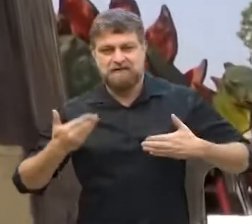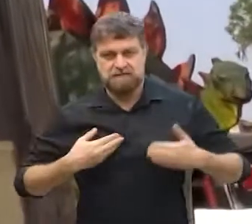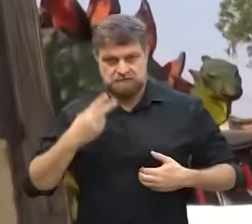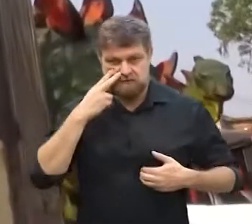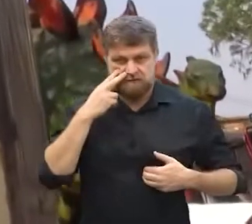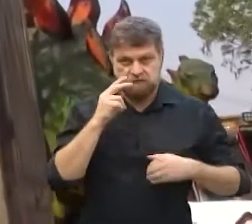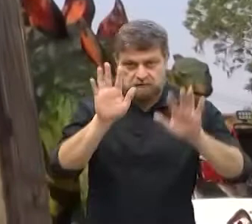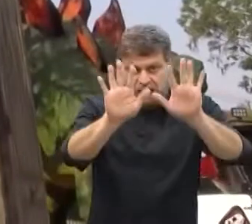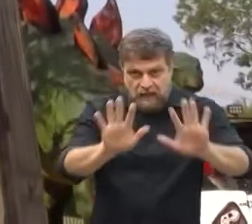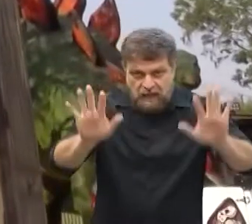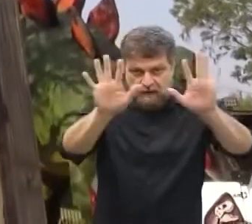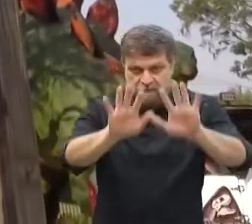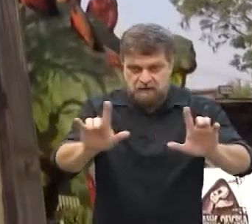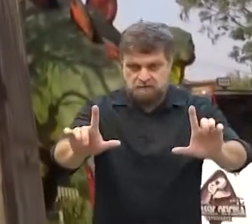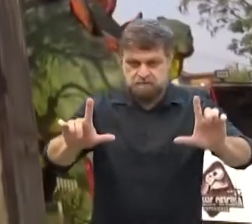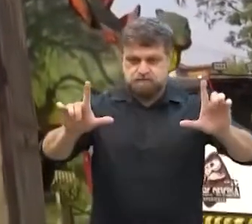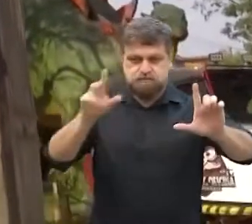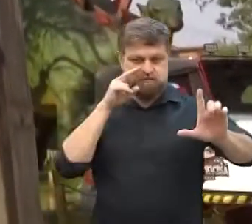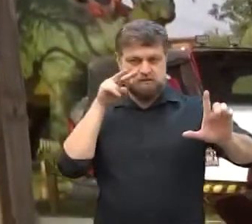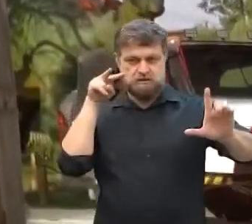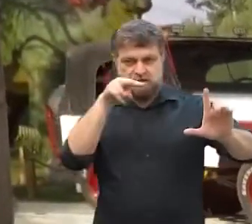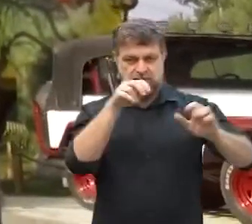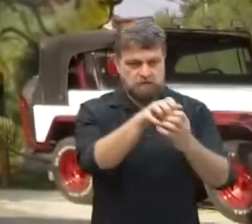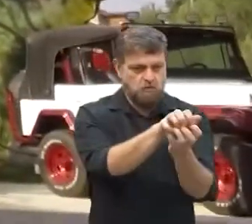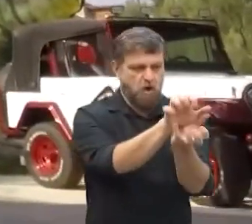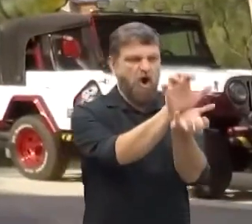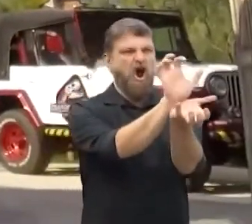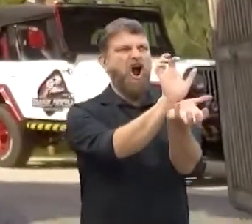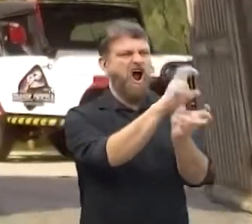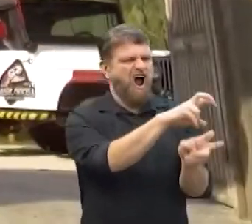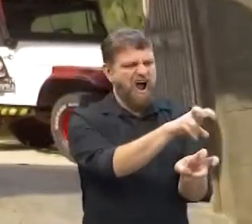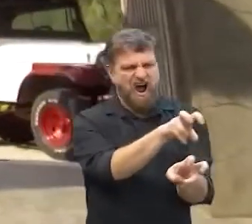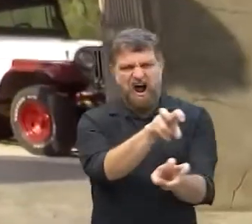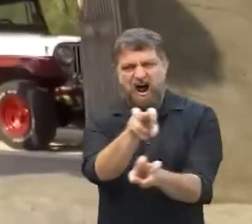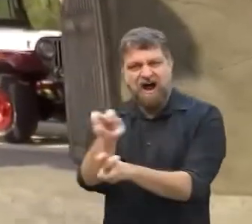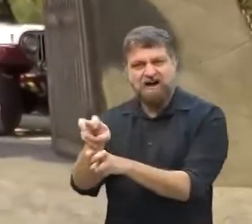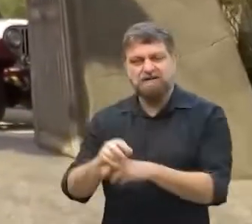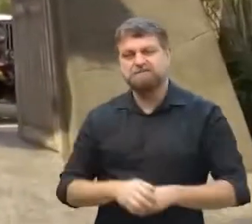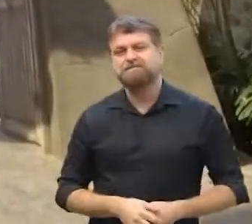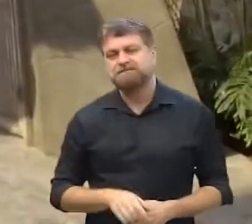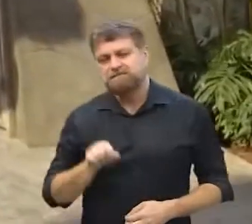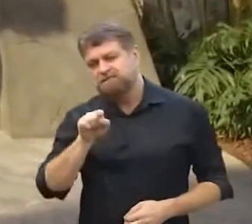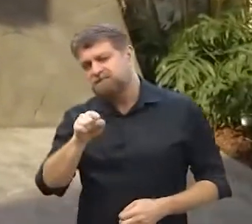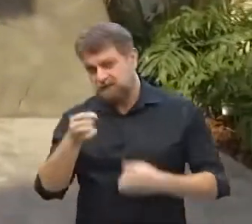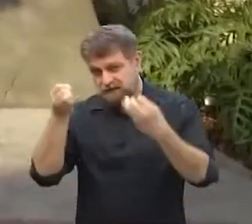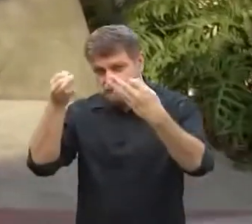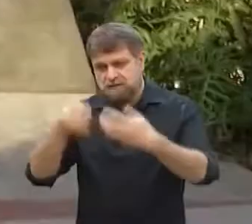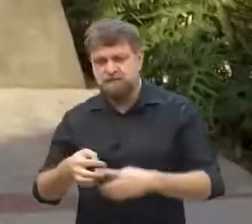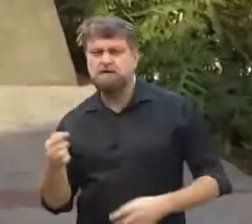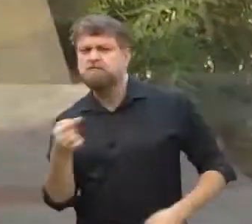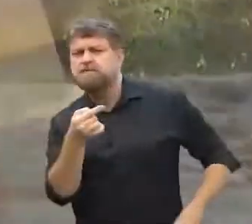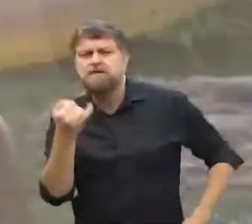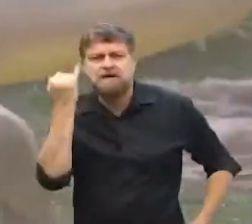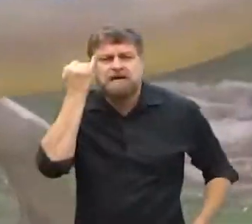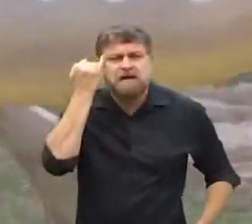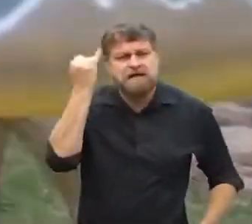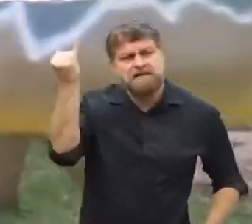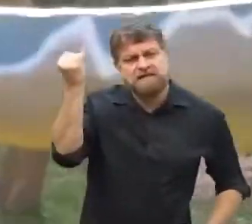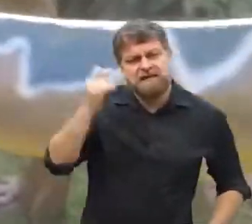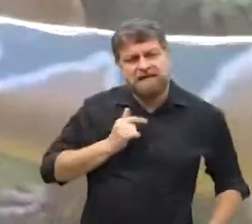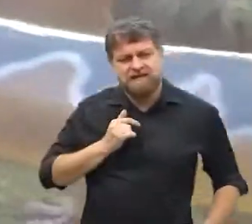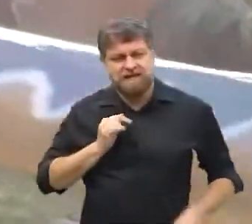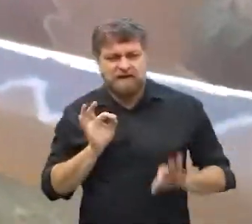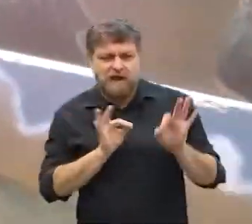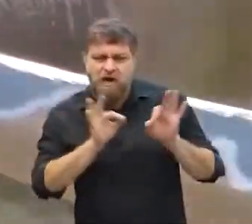vendo imagens, né, Milton, dos dinossauros. Gostaria que você falasse sobre essa ideia,